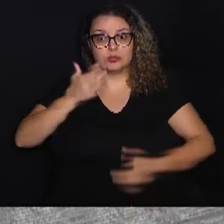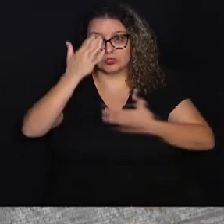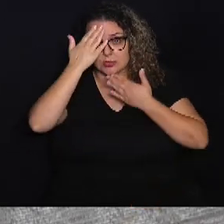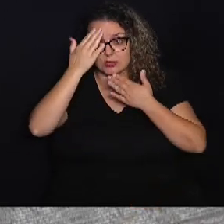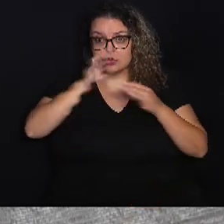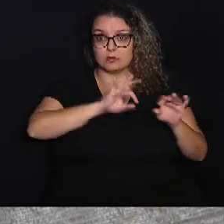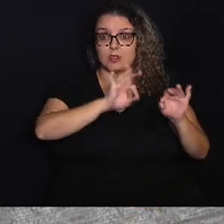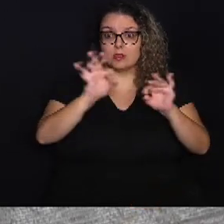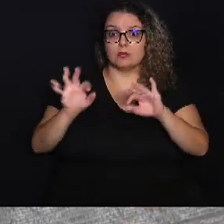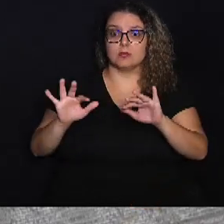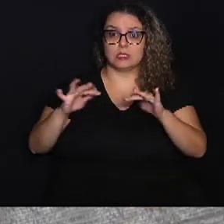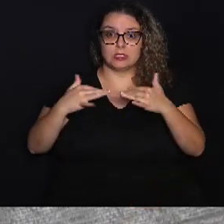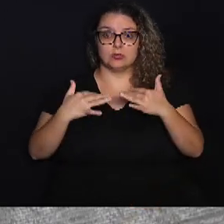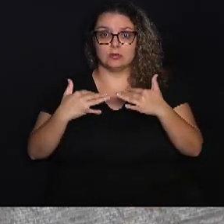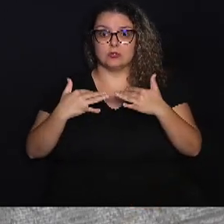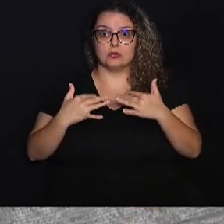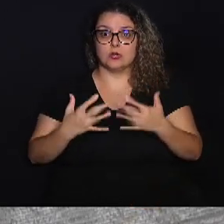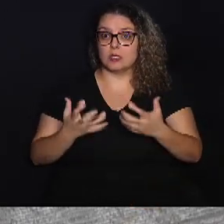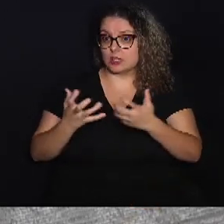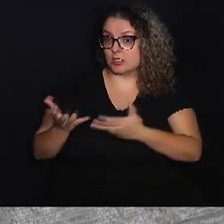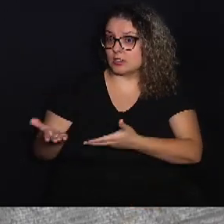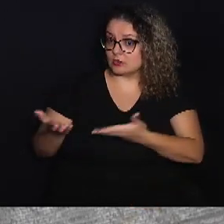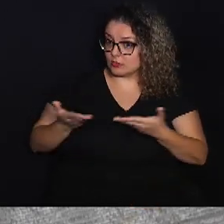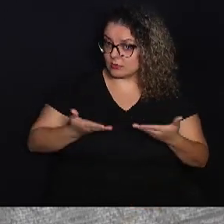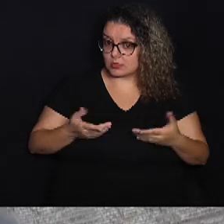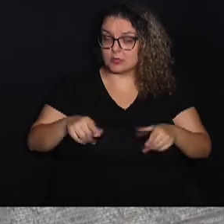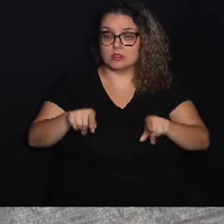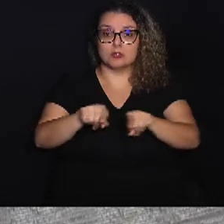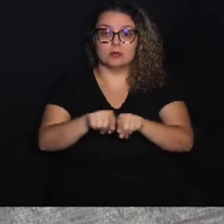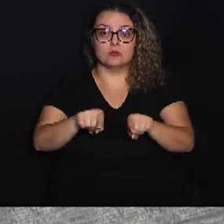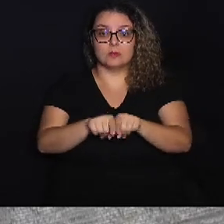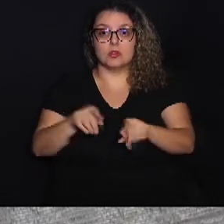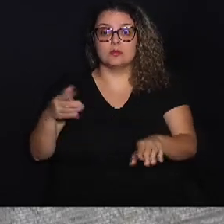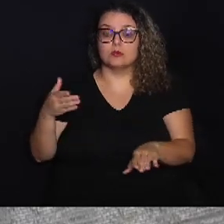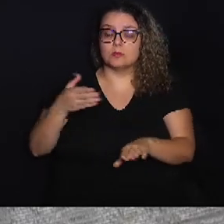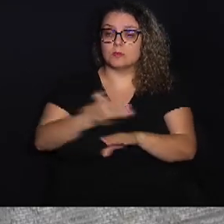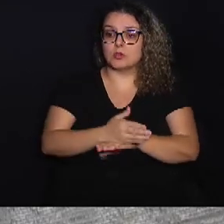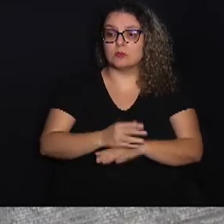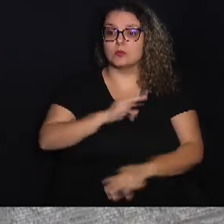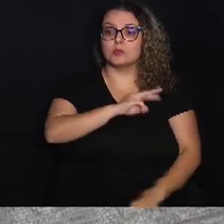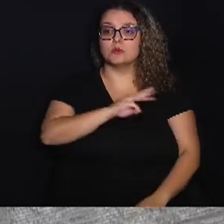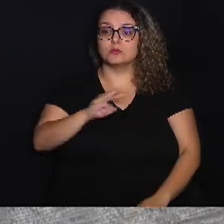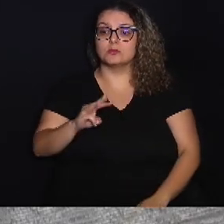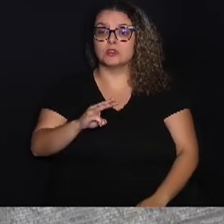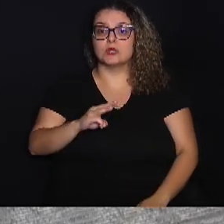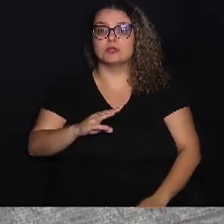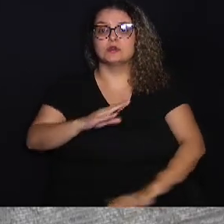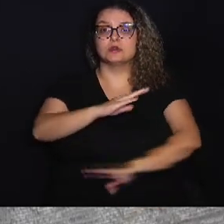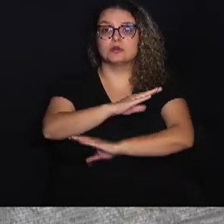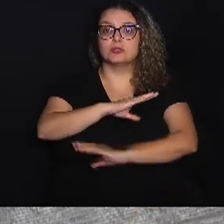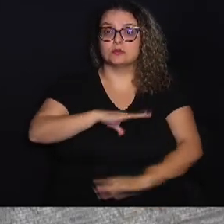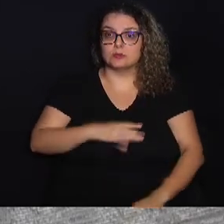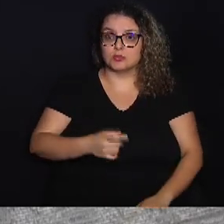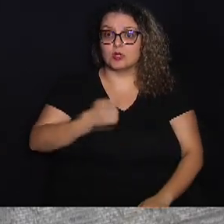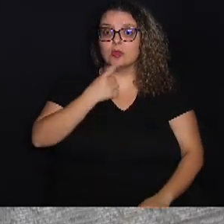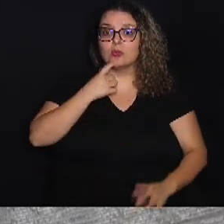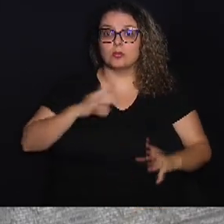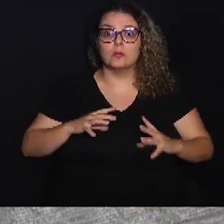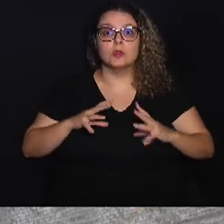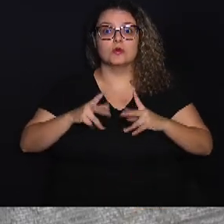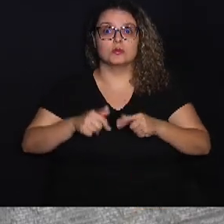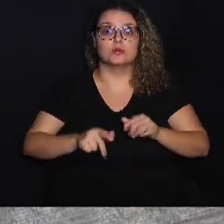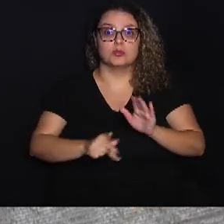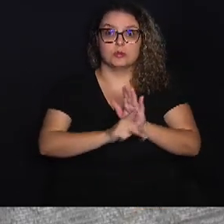audiência a sua companhia Quero convidar você também para acessar o site aqui da Câmara Municipal de Campinas porque todos os